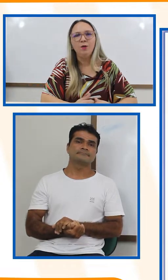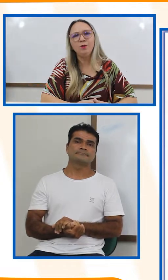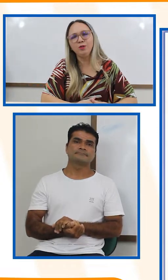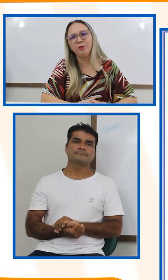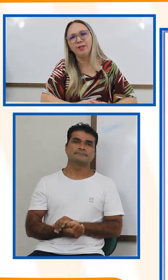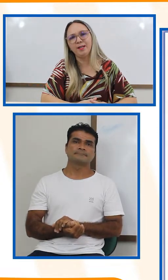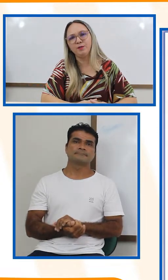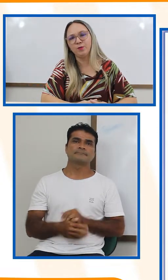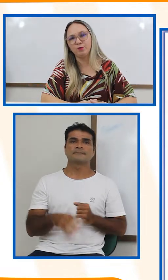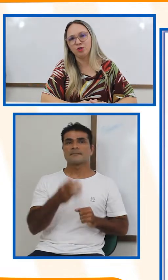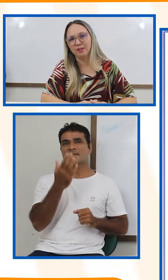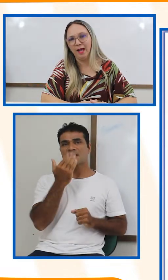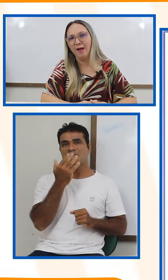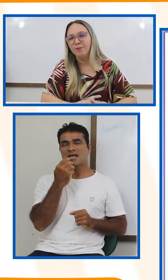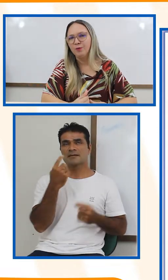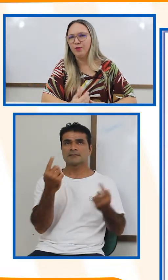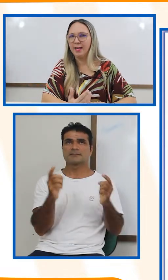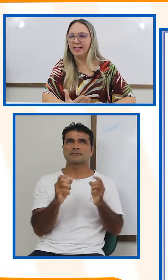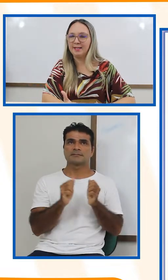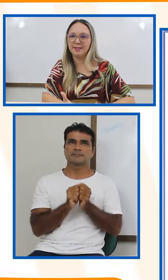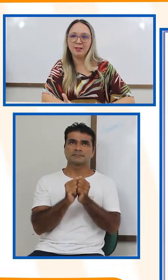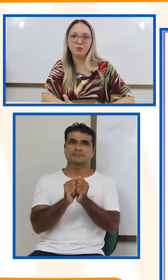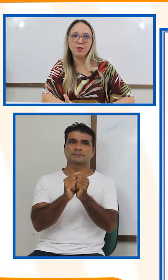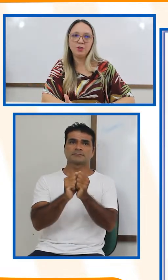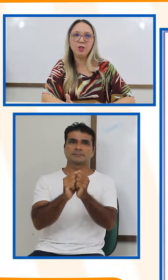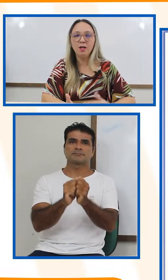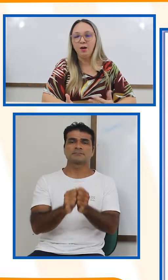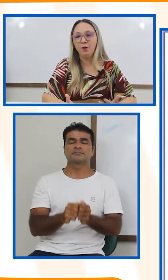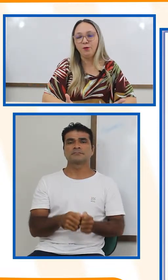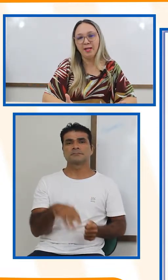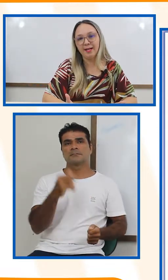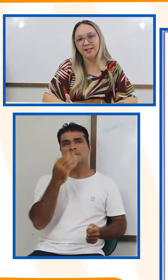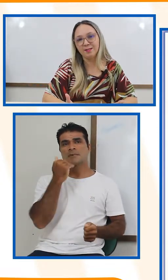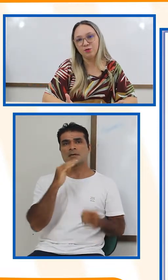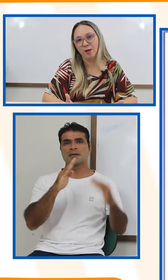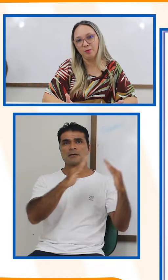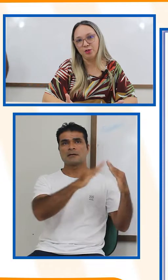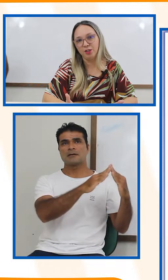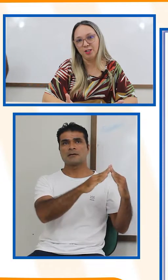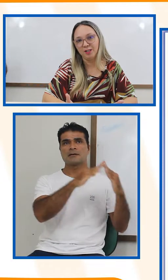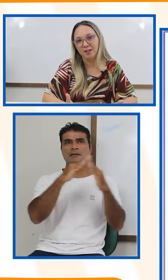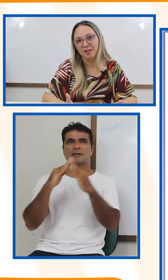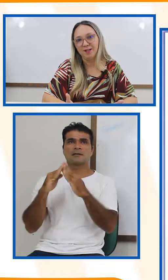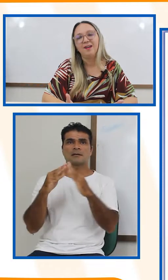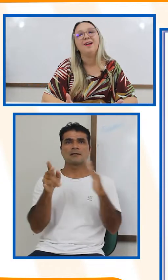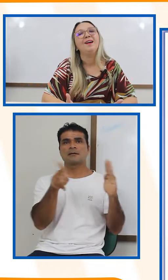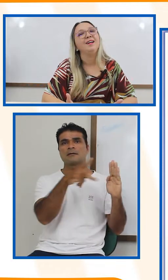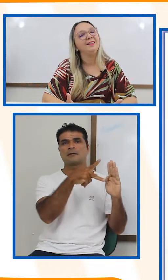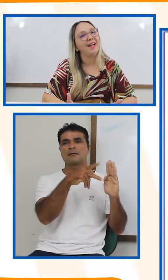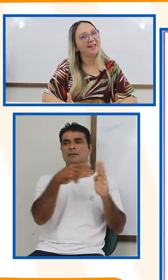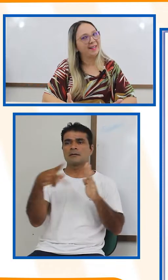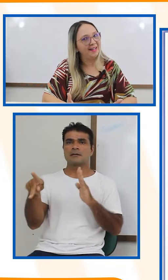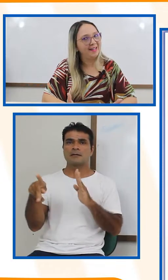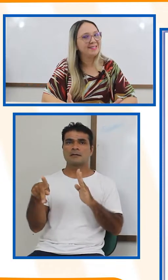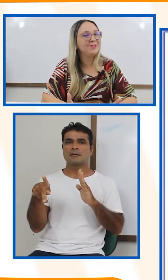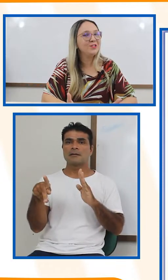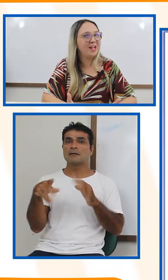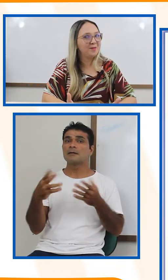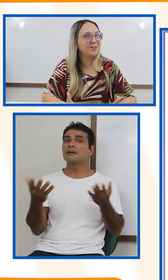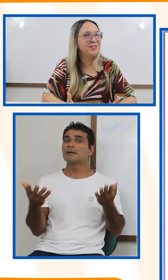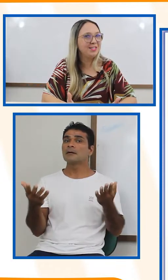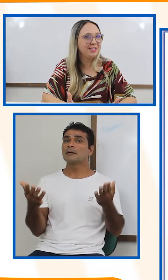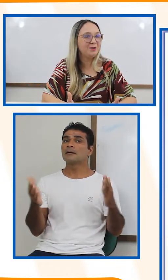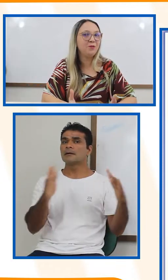jantar. Onde foi que eles foram jantar? Foi na casa da Juriti ou foi na casa do Jabuti? Na casa